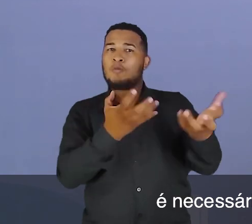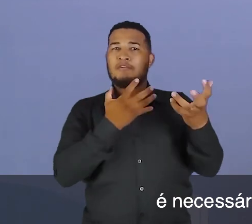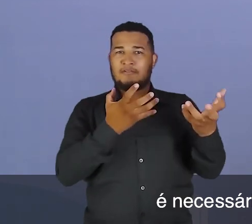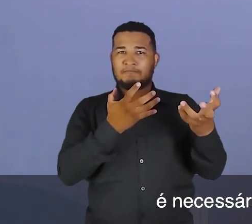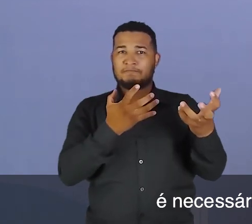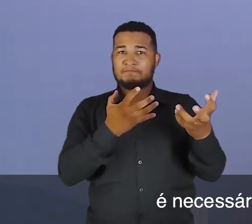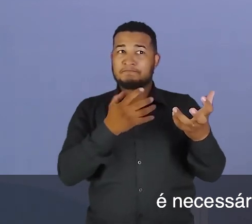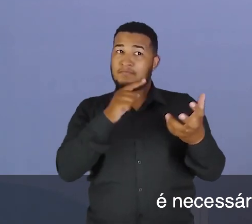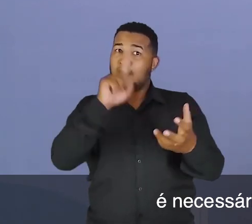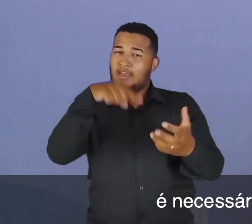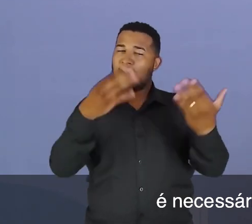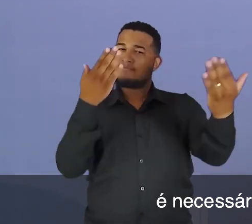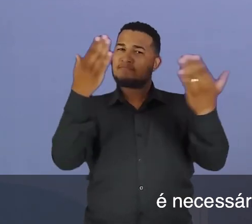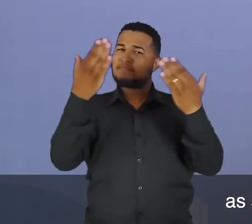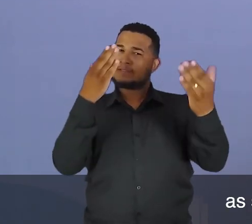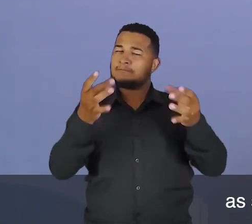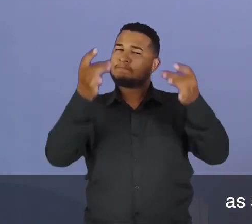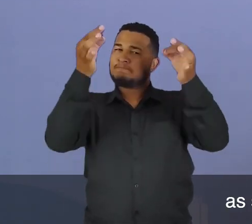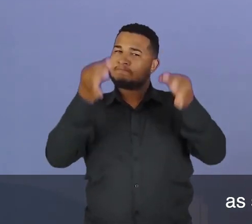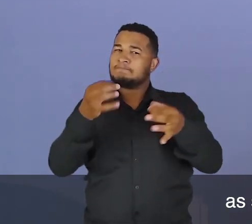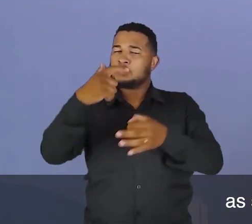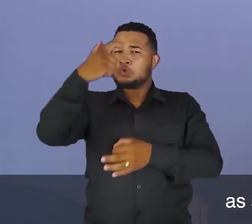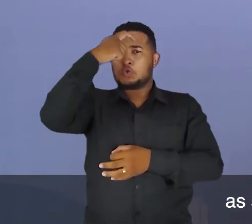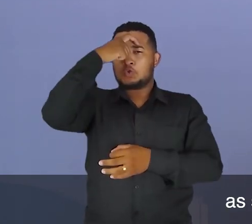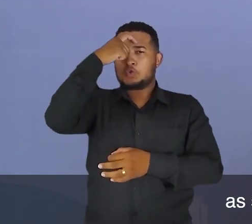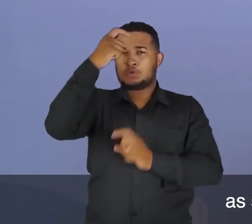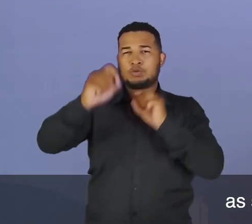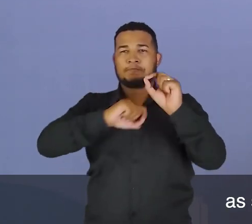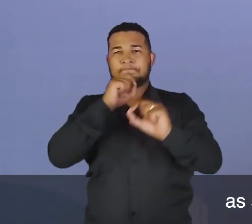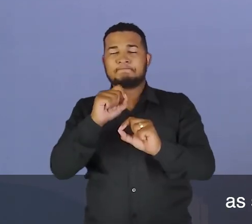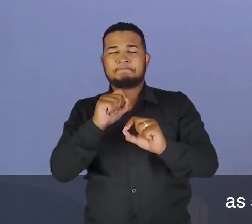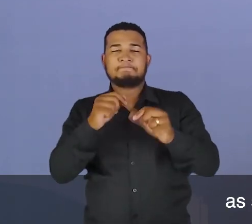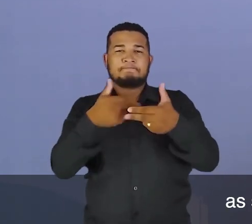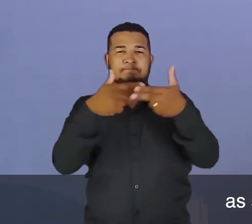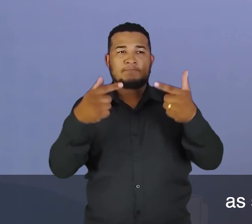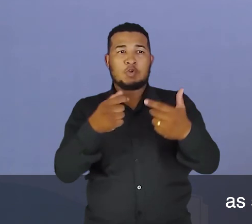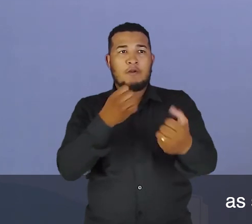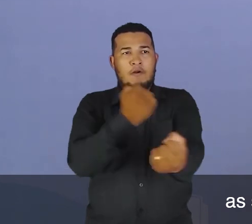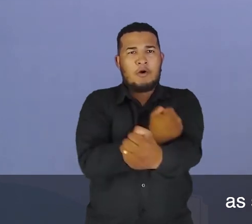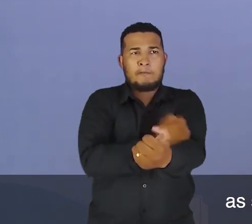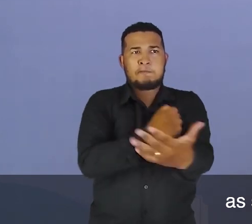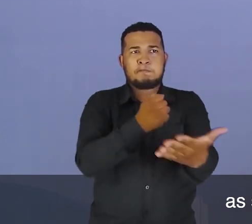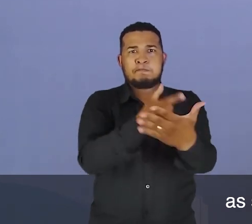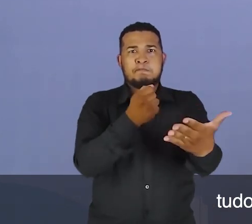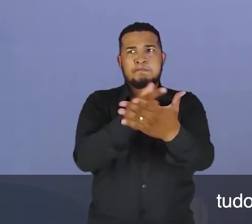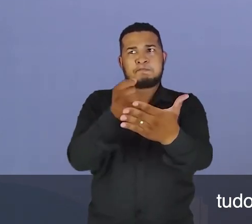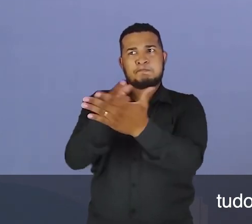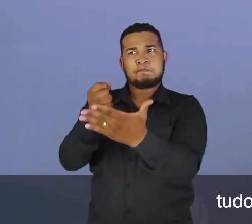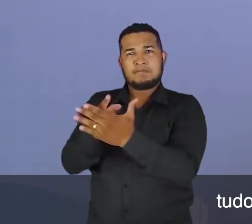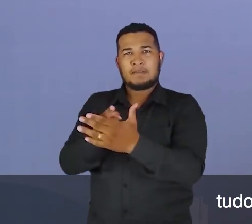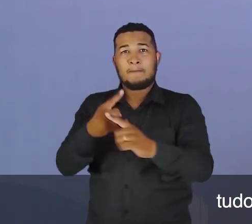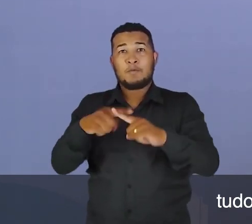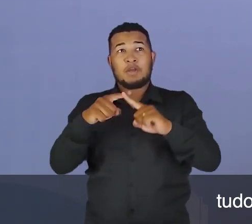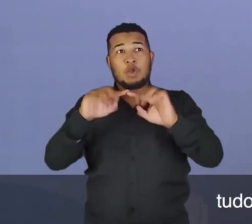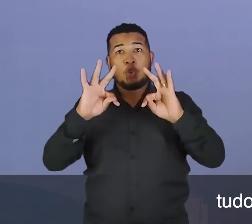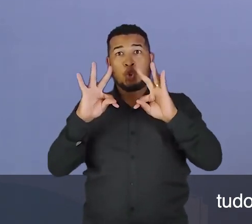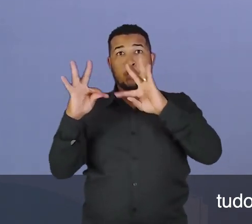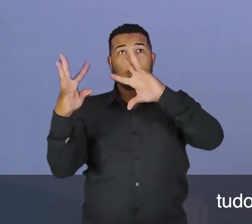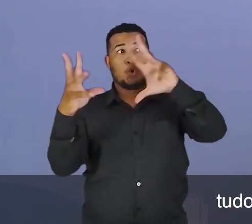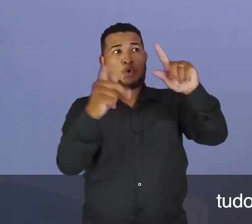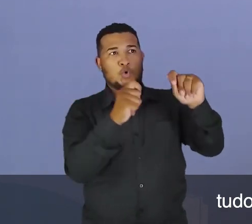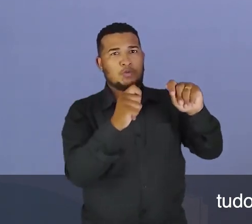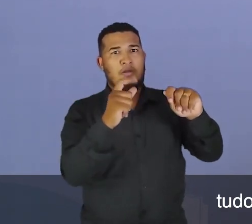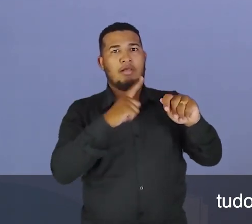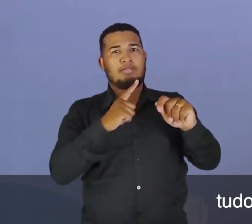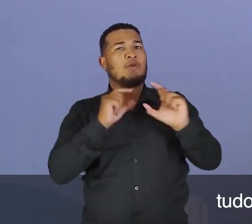querer. Isso é analisar criticamente as situações consumistas ao nosso redor, porque lembrem-se, tudo ao nosso redor